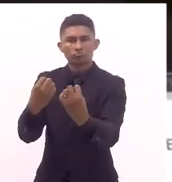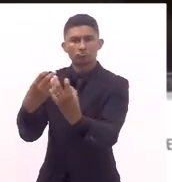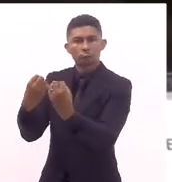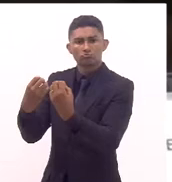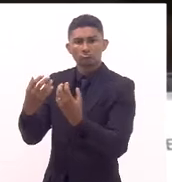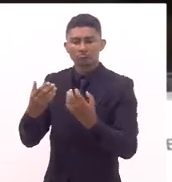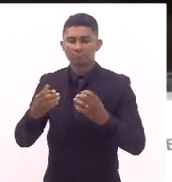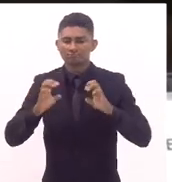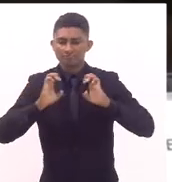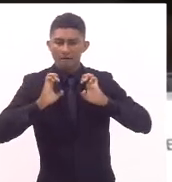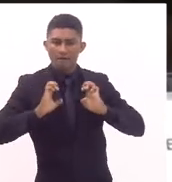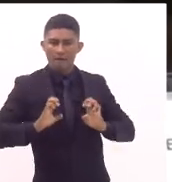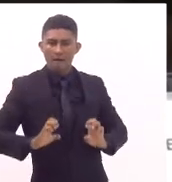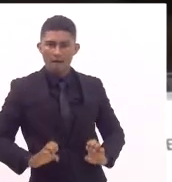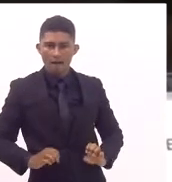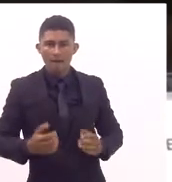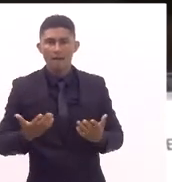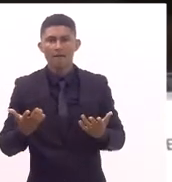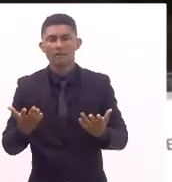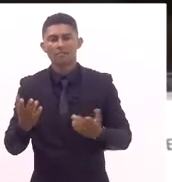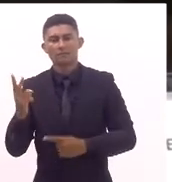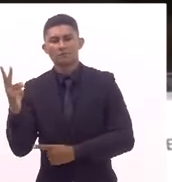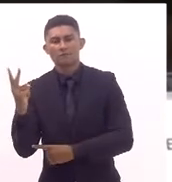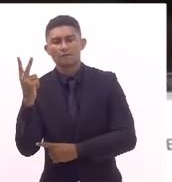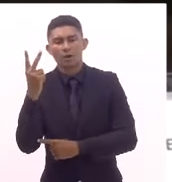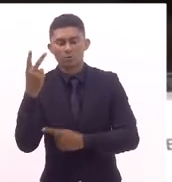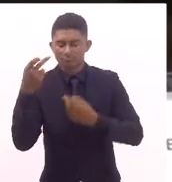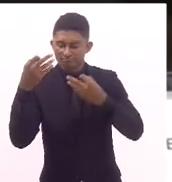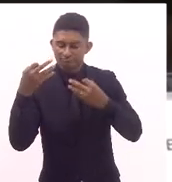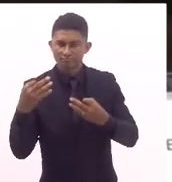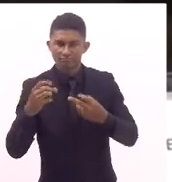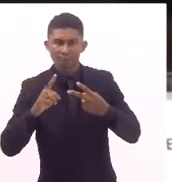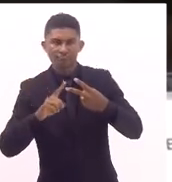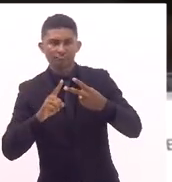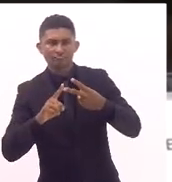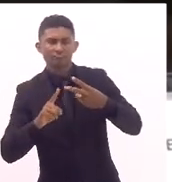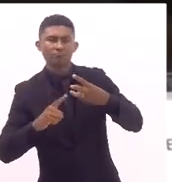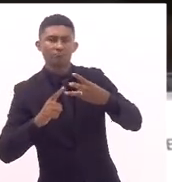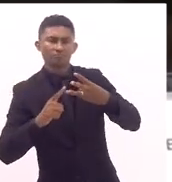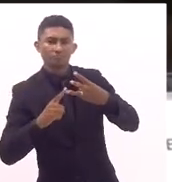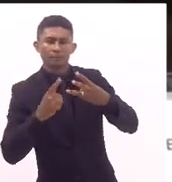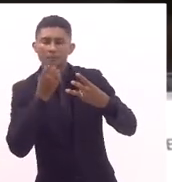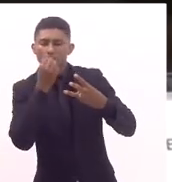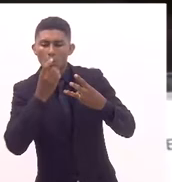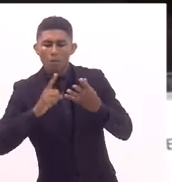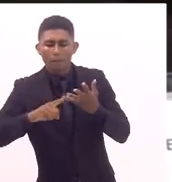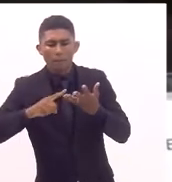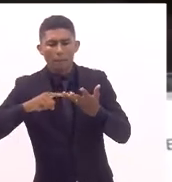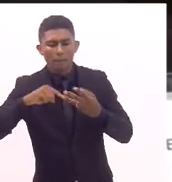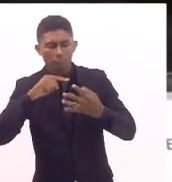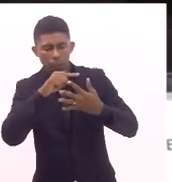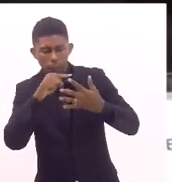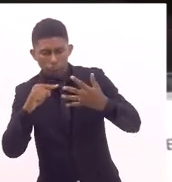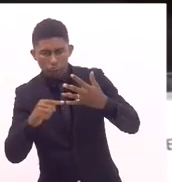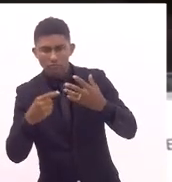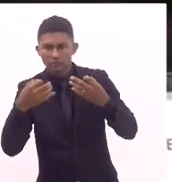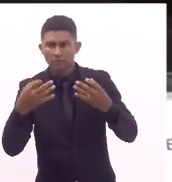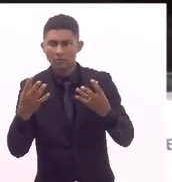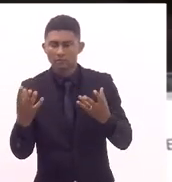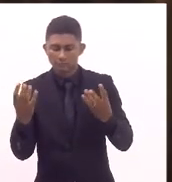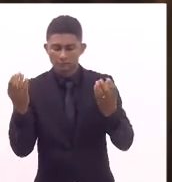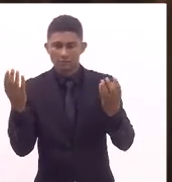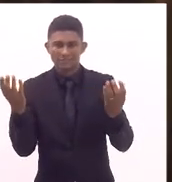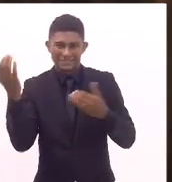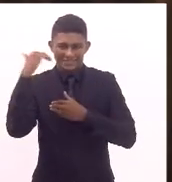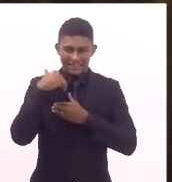ética os bons valores um bom caráter que vão-se corrompendo para que a gente